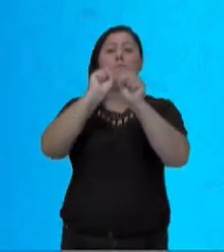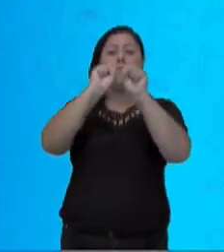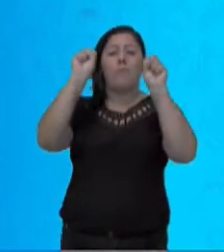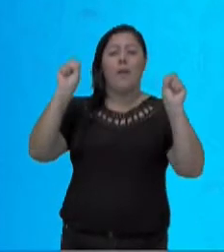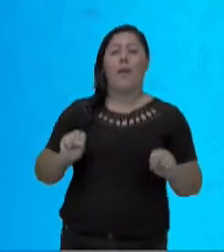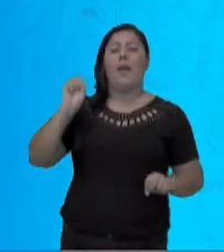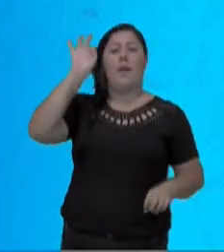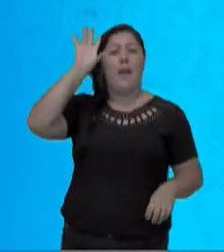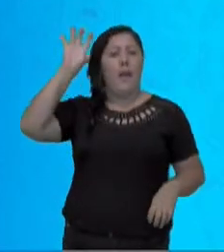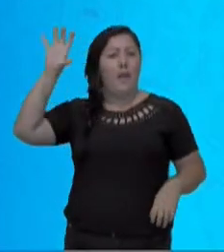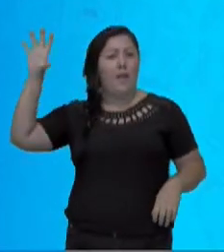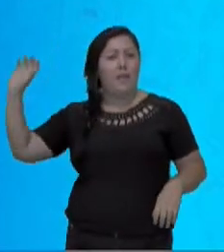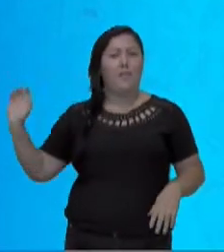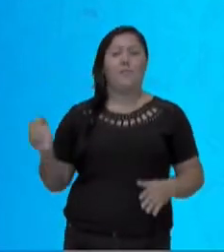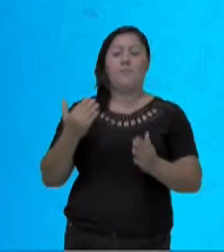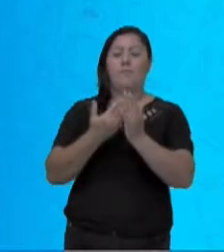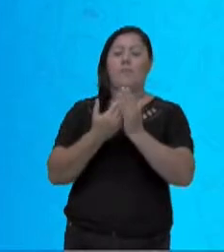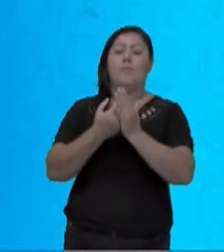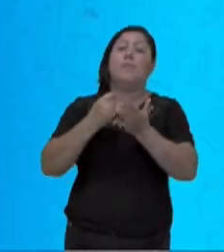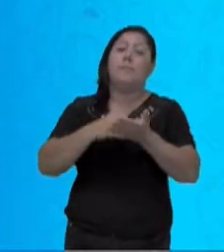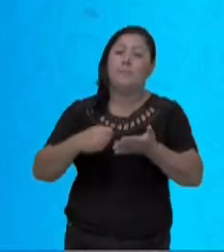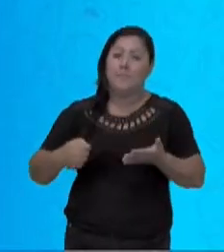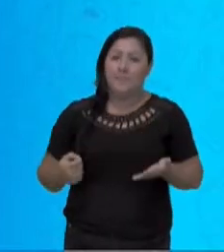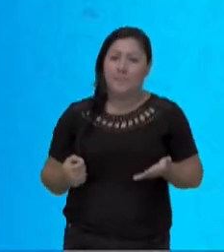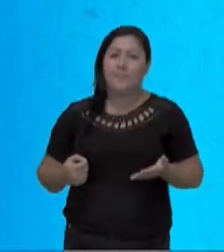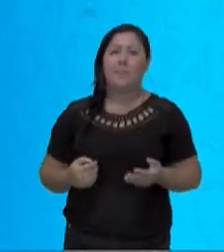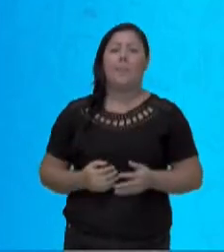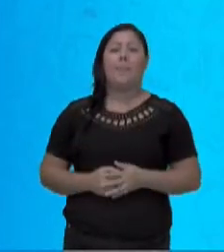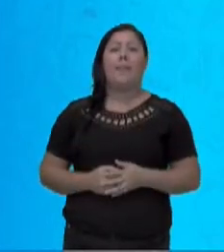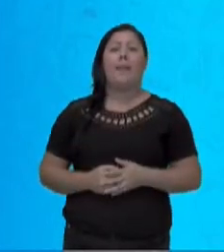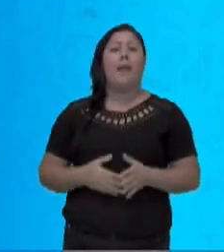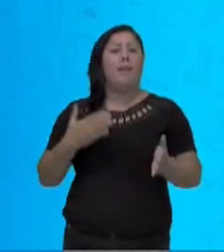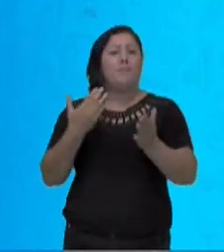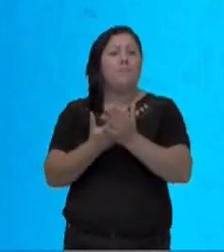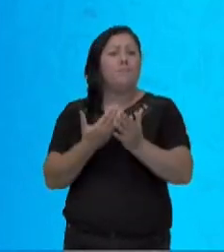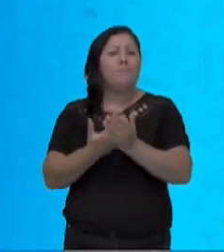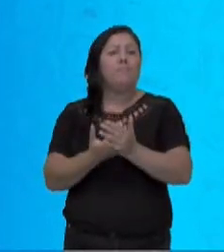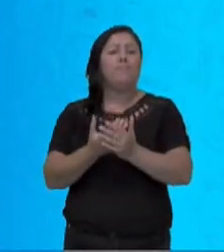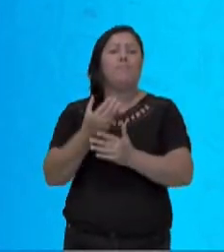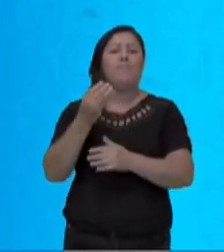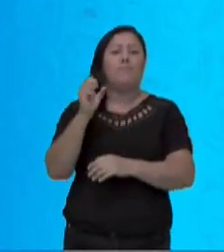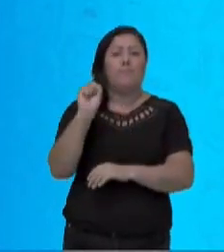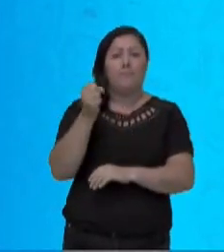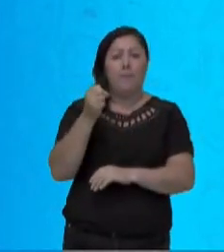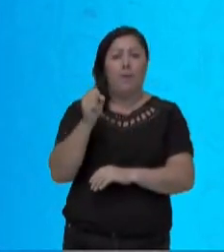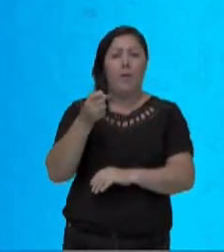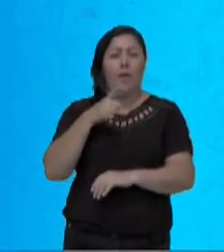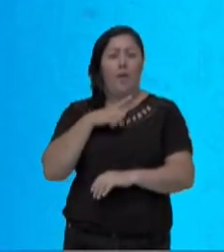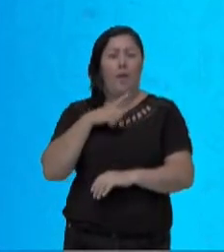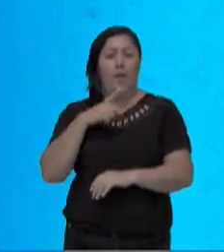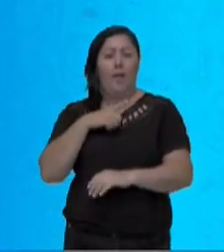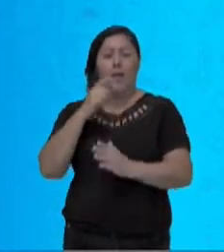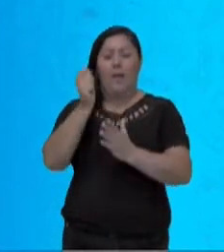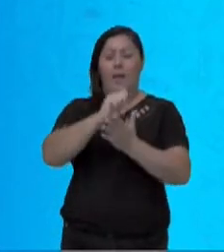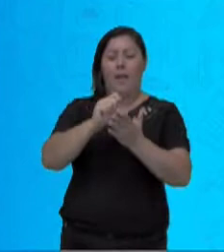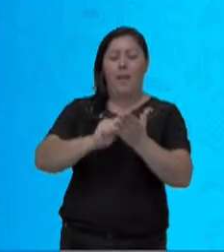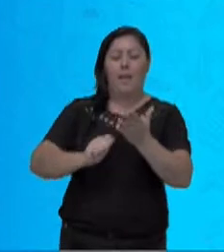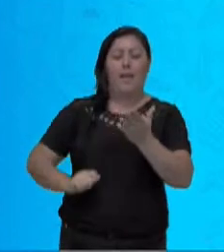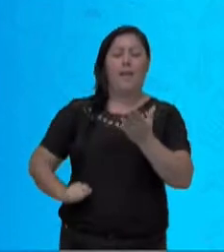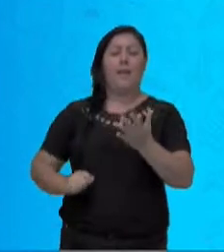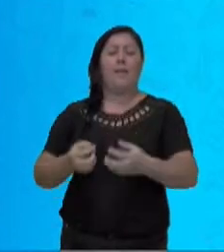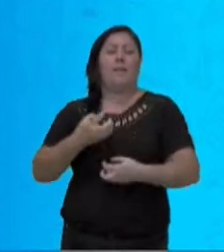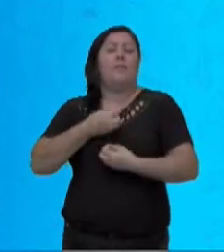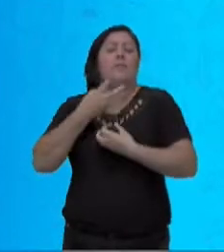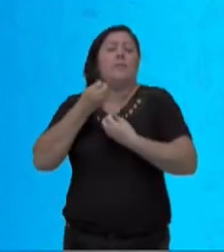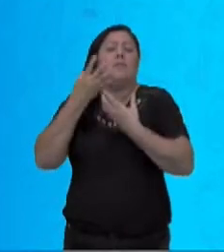e ortográfico. Na aula de número 8, nós temos atividade do poema